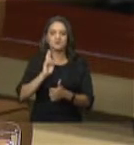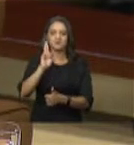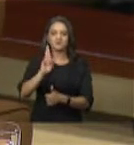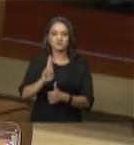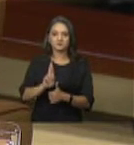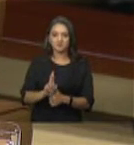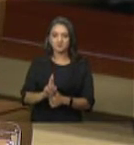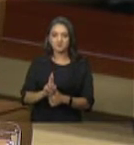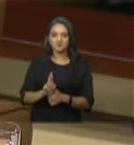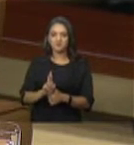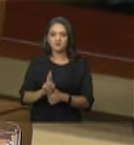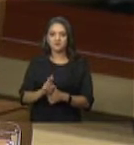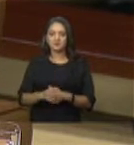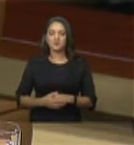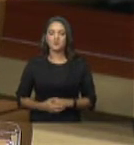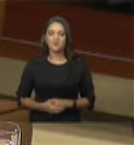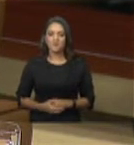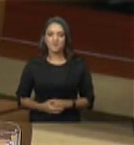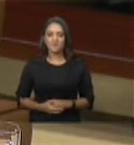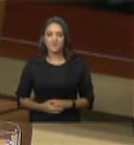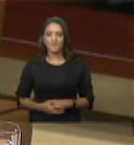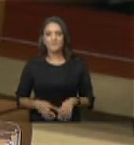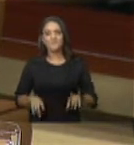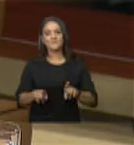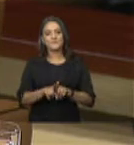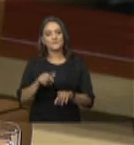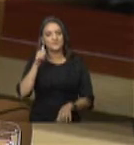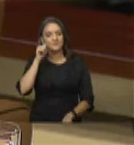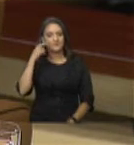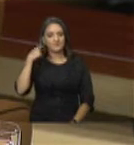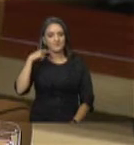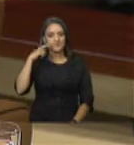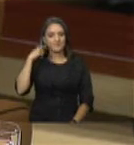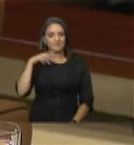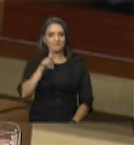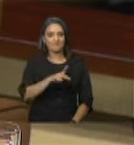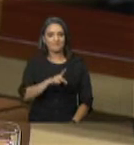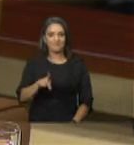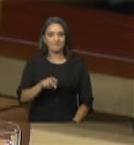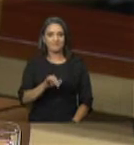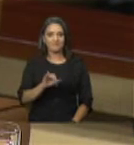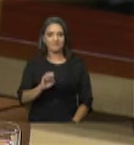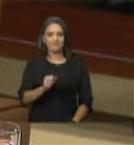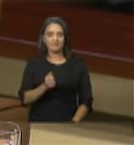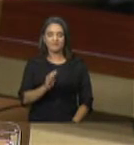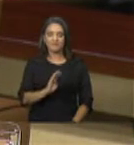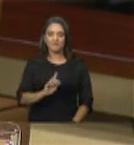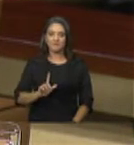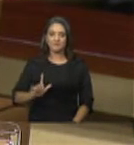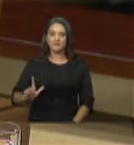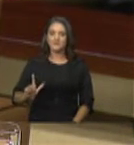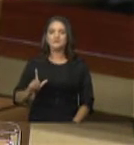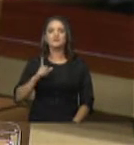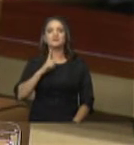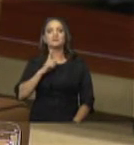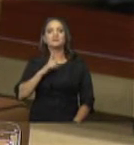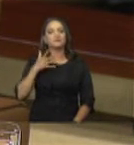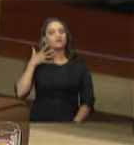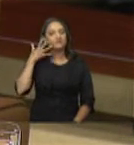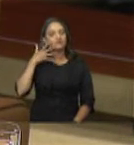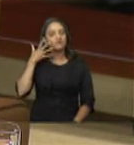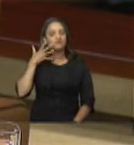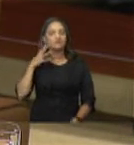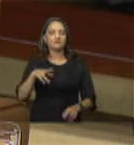da parte autora da ilustre advogada professora mizabeldes que sustentou pela